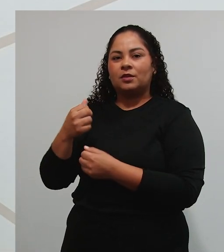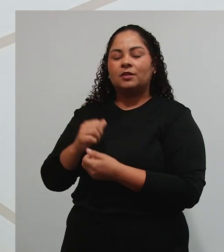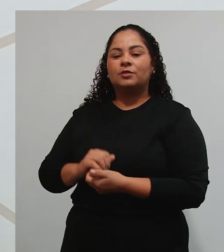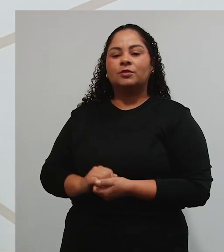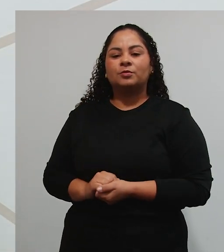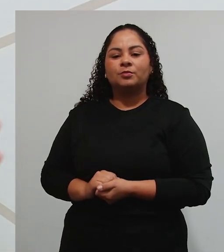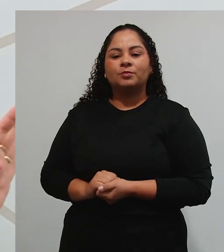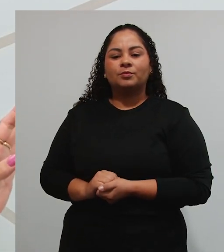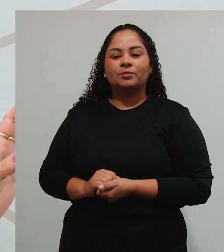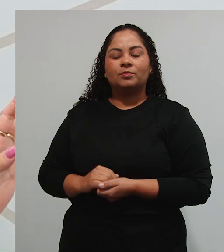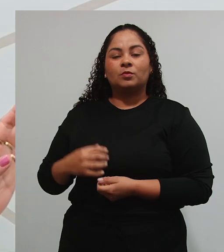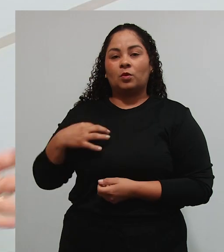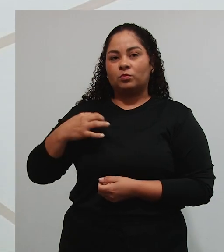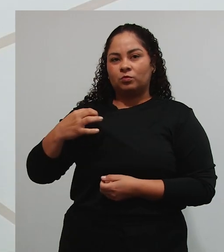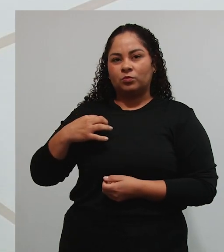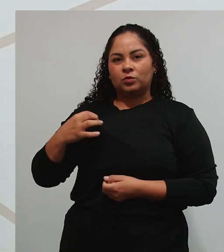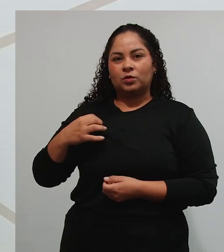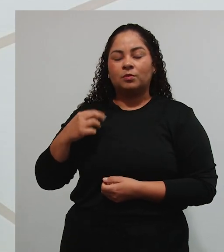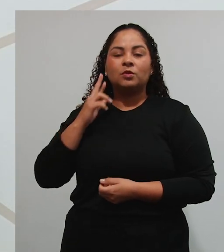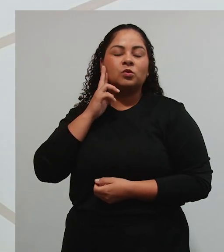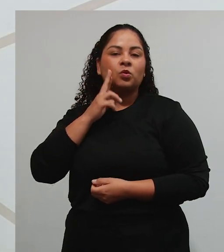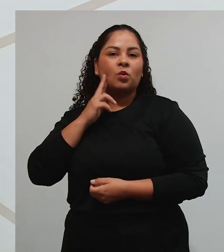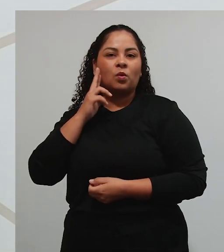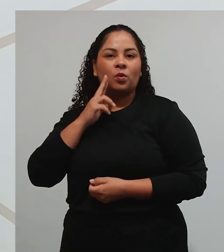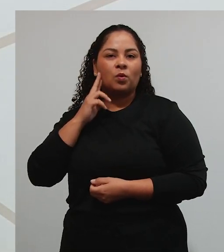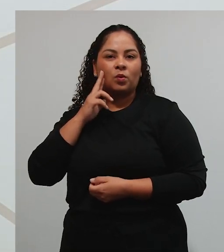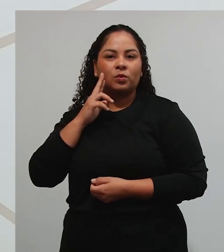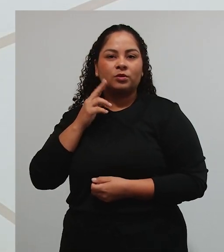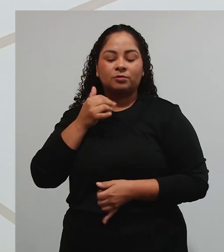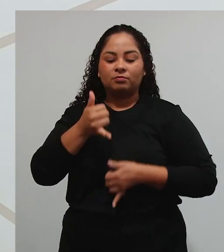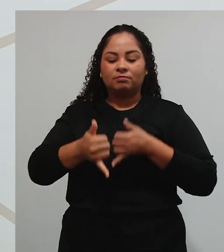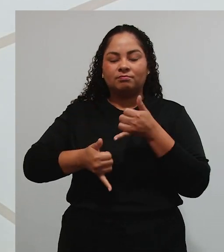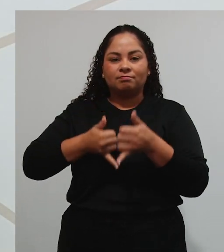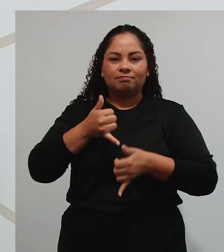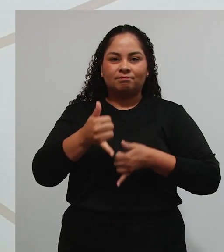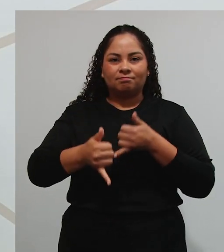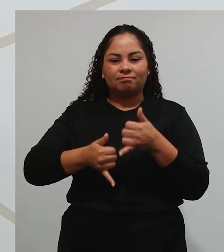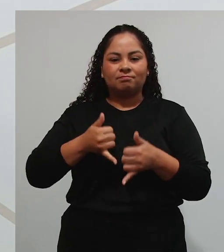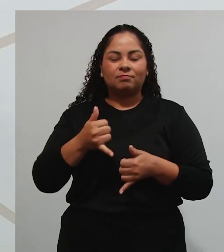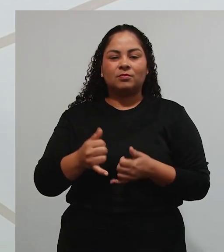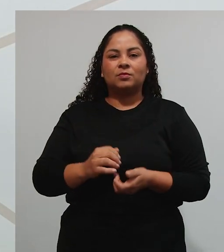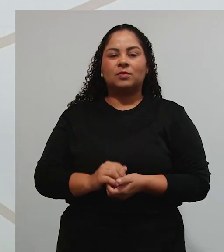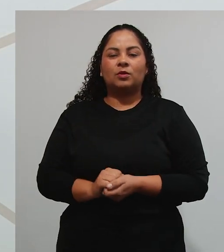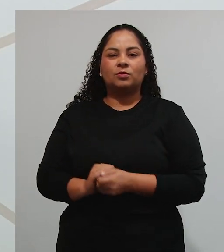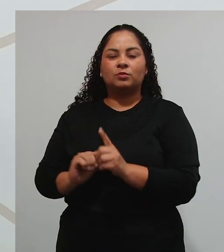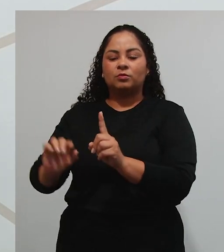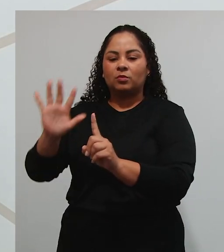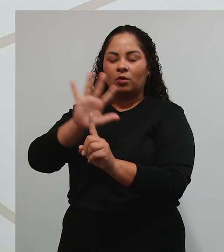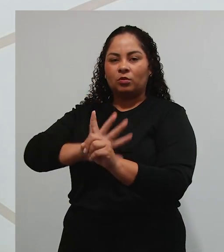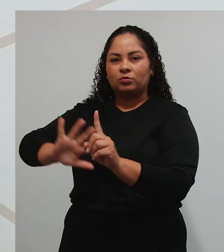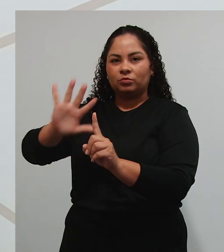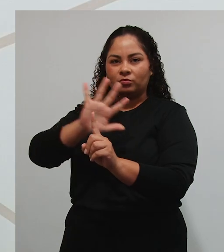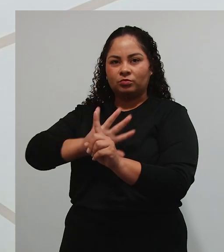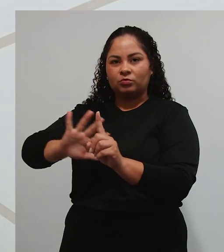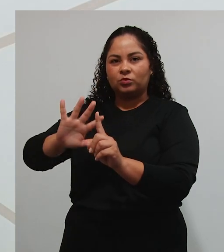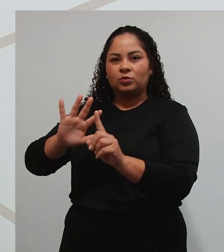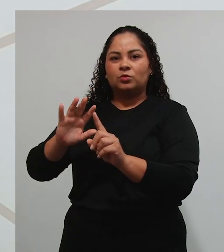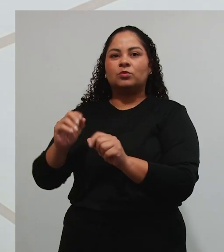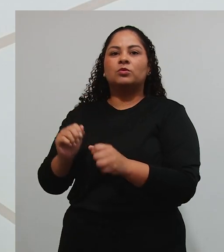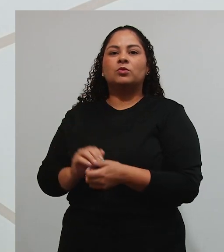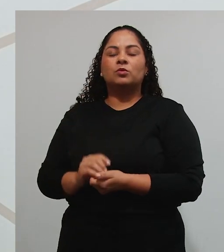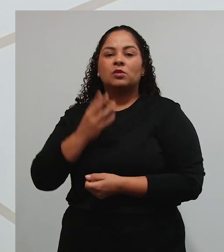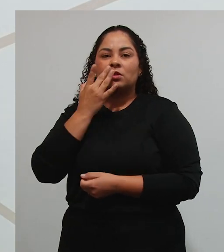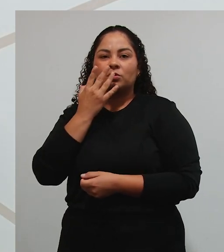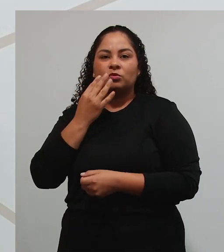jeans, salto Anabela, é claro. Ao fundo está a plotagem dos estúdios em tons verde, cinza e branco. À